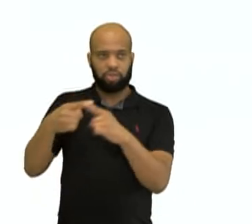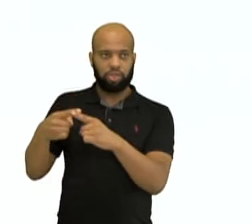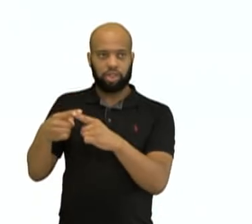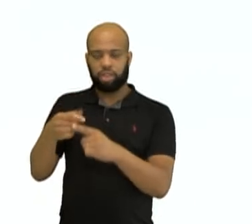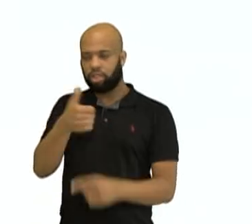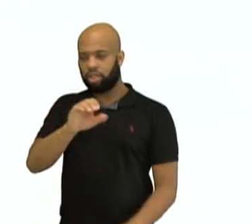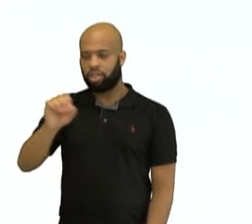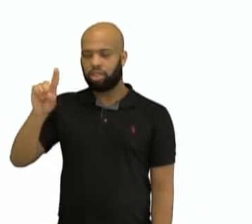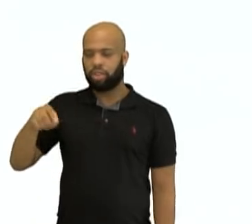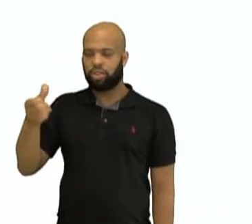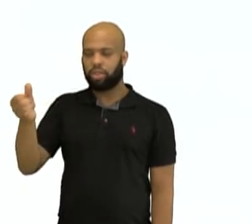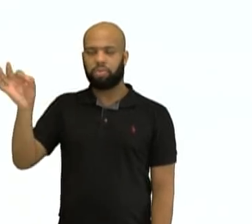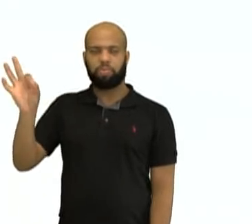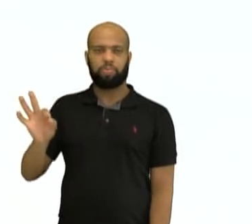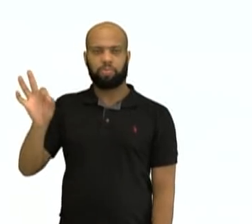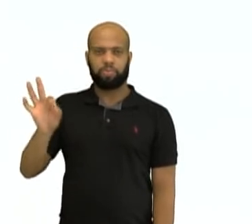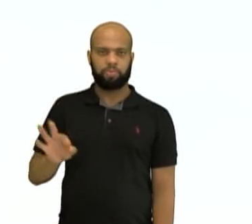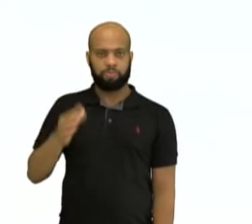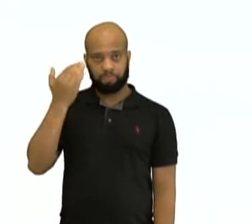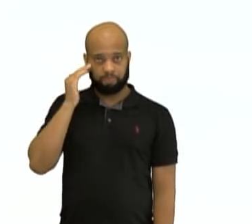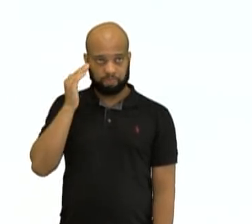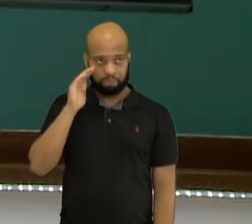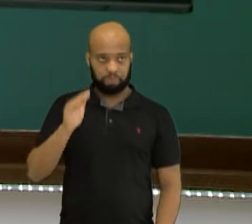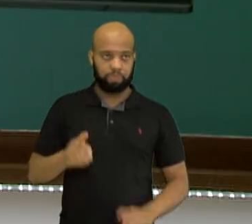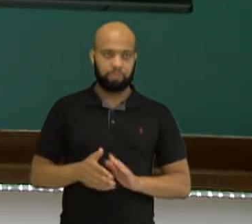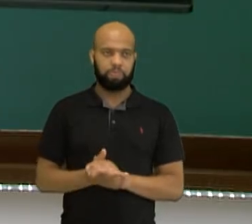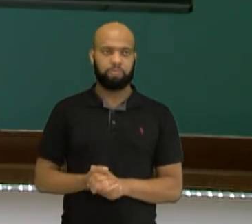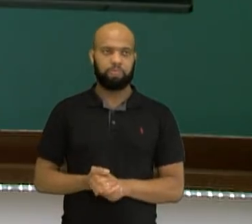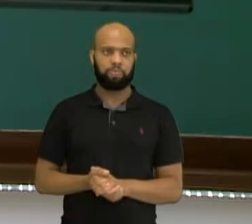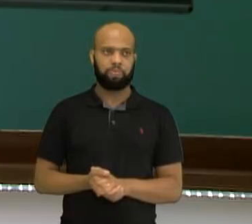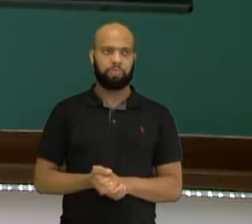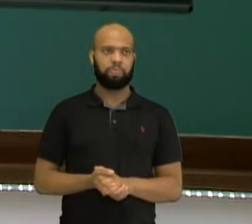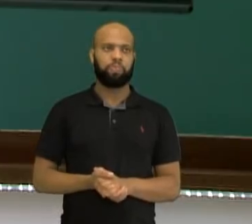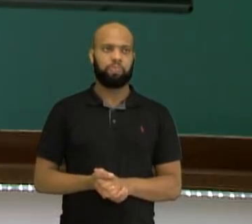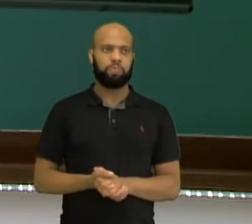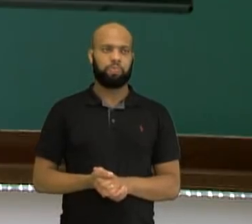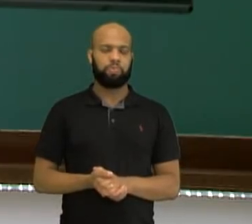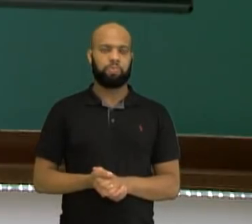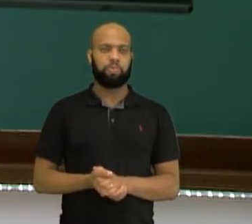dá 6%. Tudo bem? Então essa é a nossa resposta.